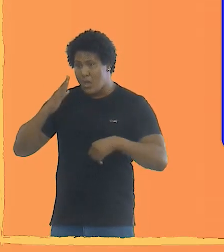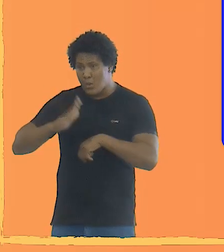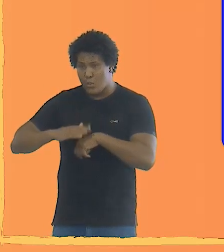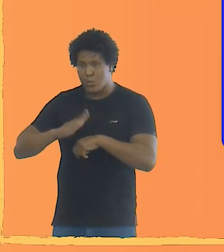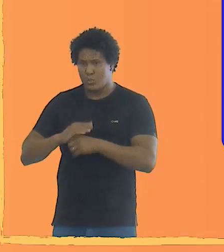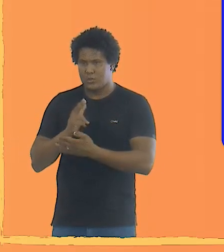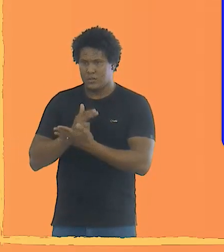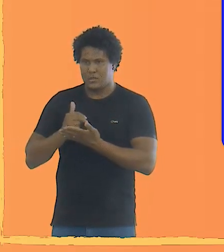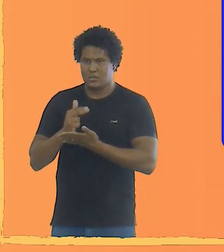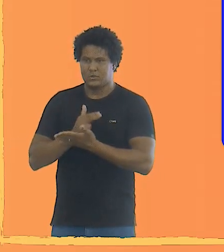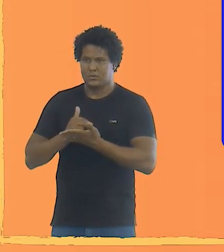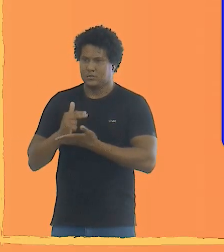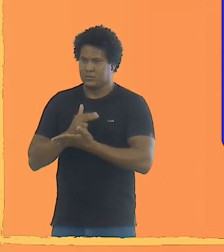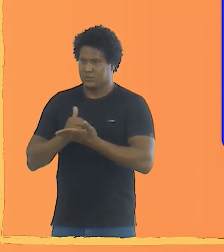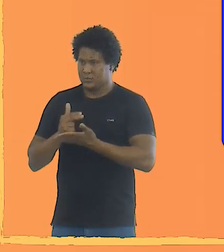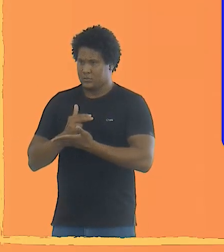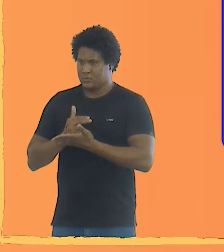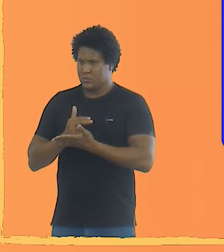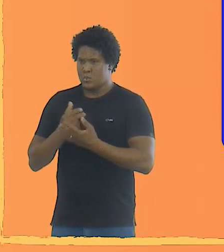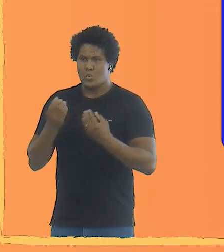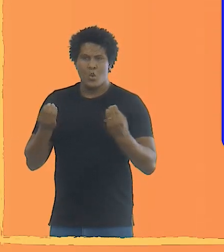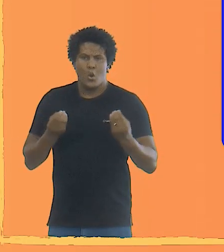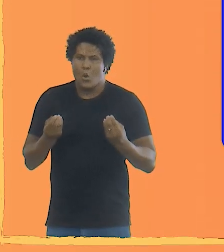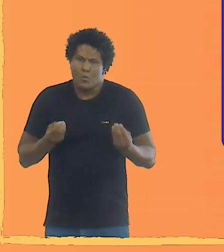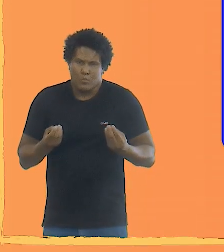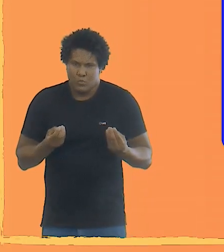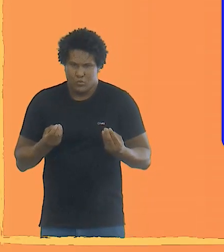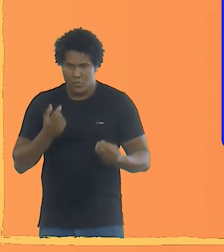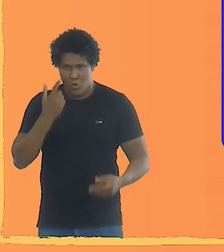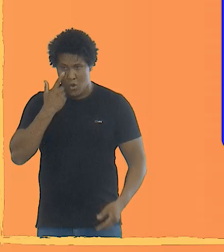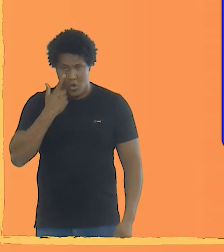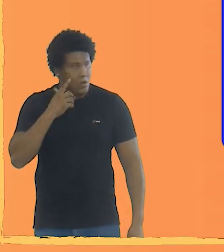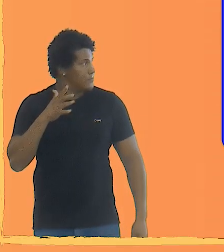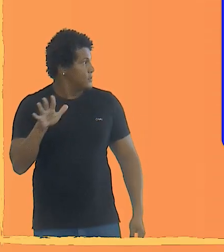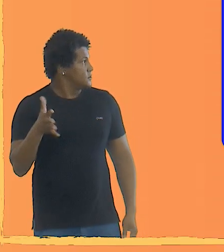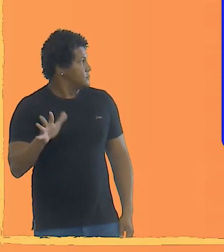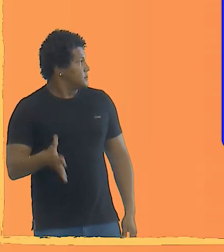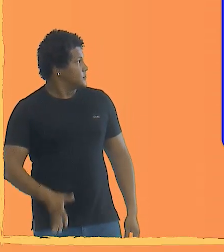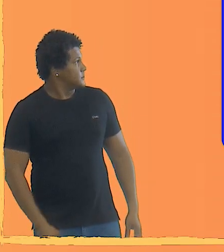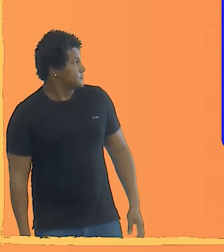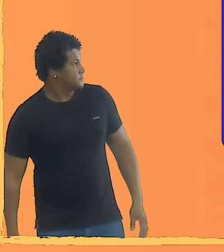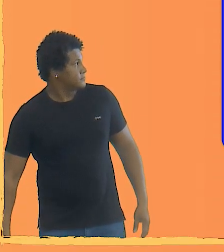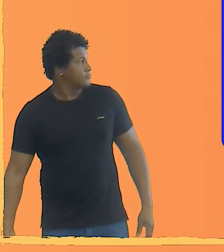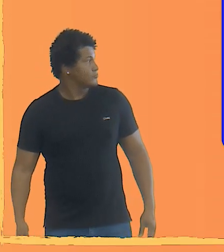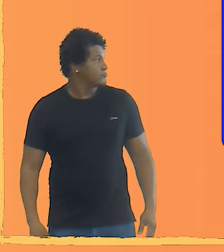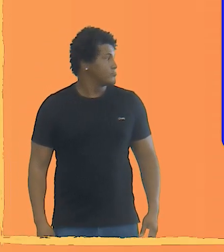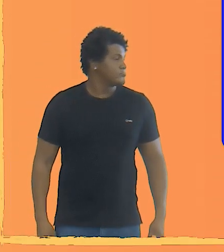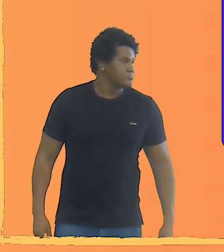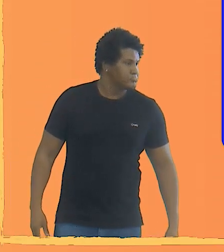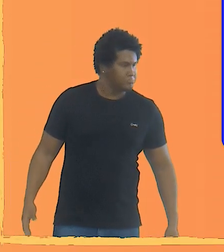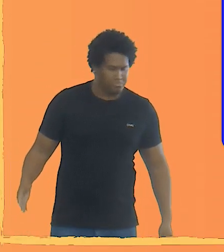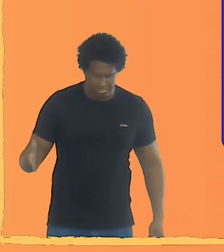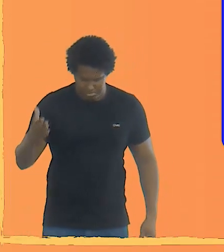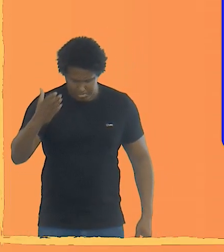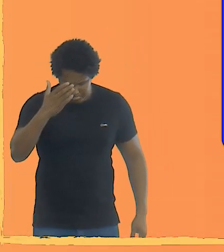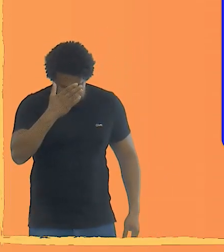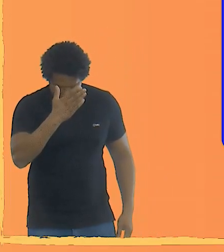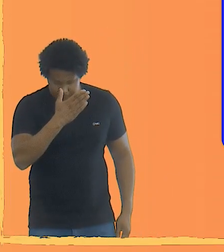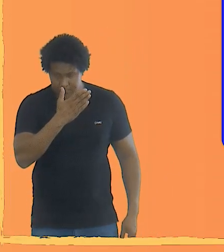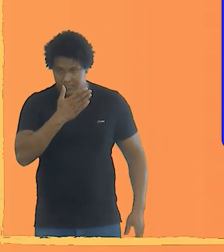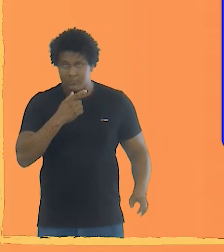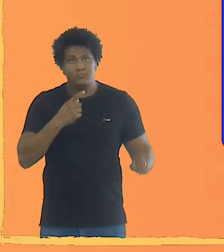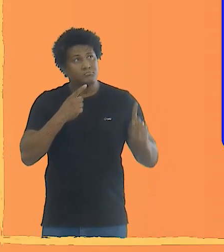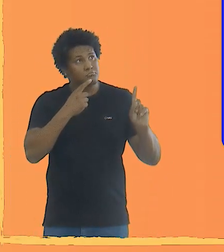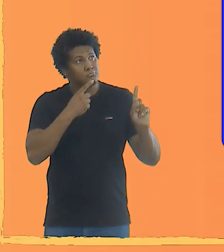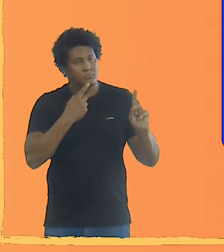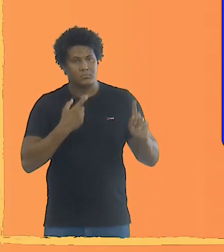esse desenho? O desenho seria, pessoal, mais ou menos assim, ó. O texto disse que são 4 terminais, A, B, C